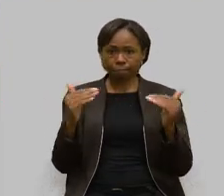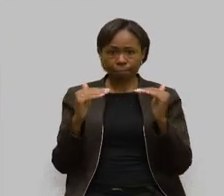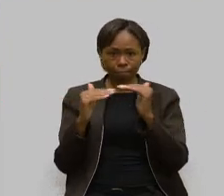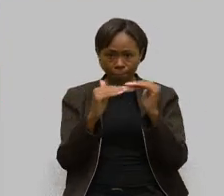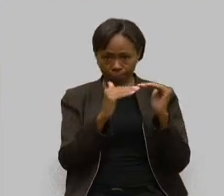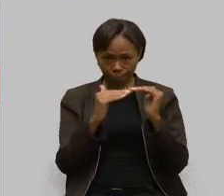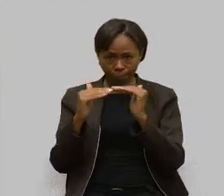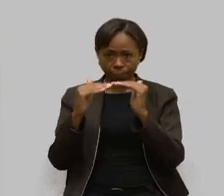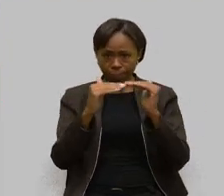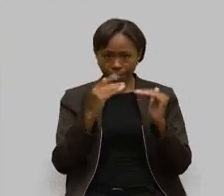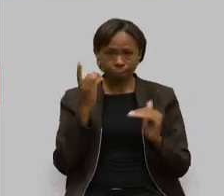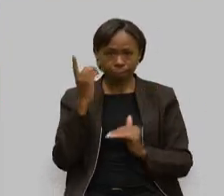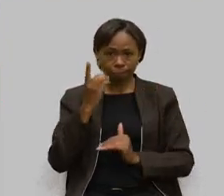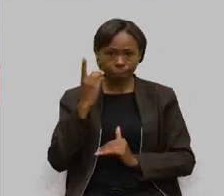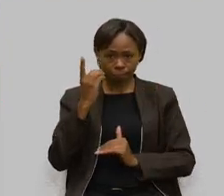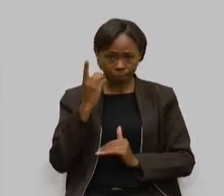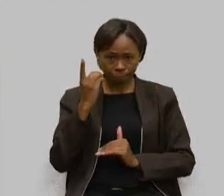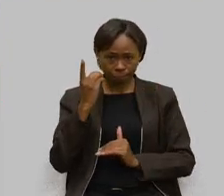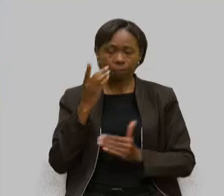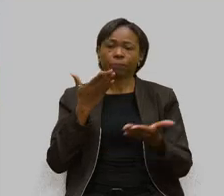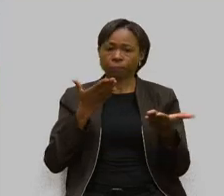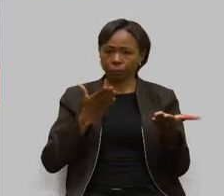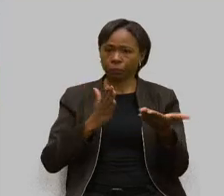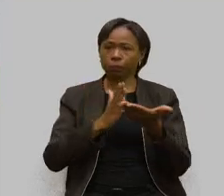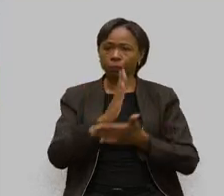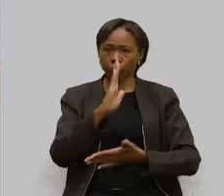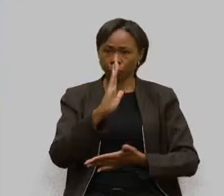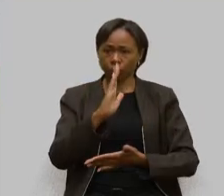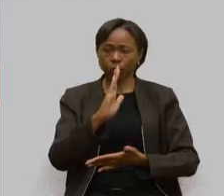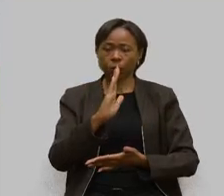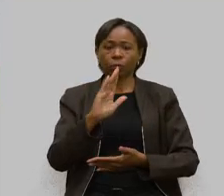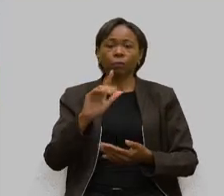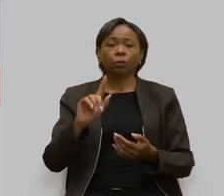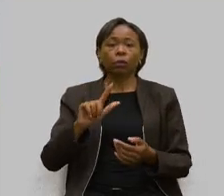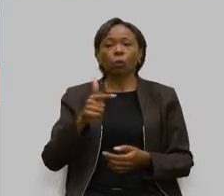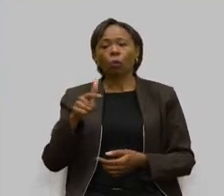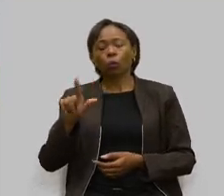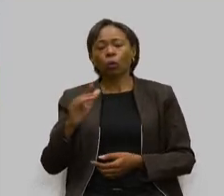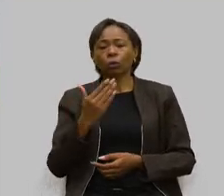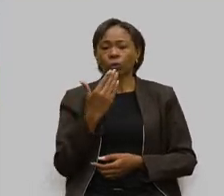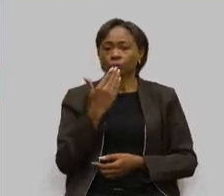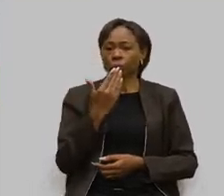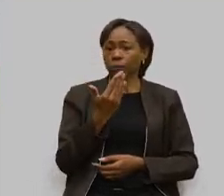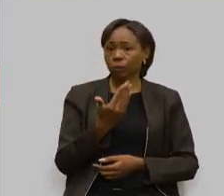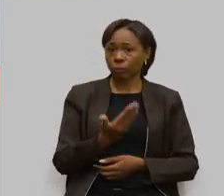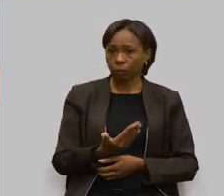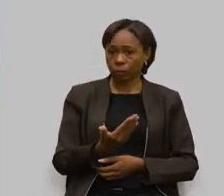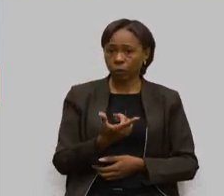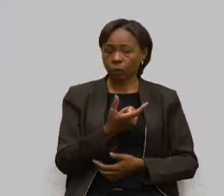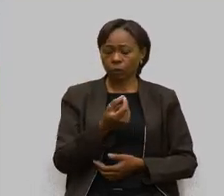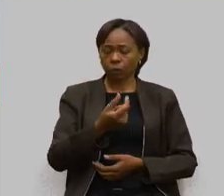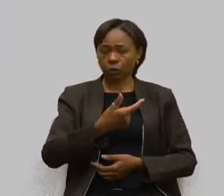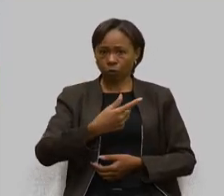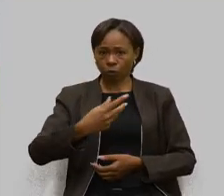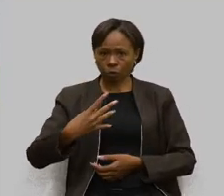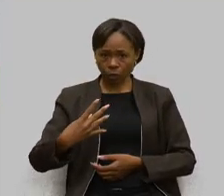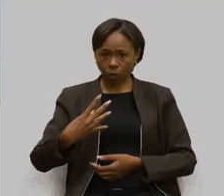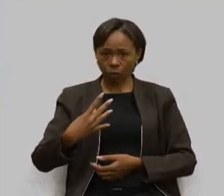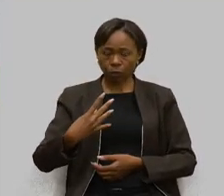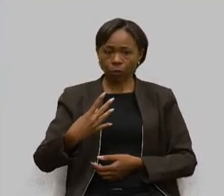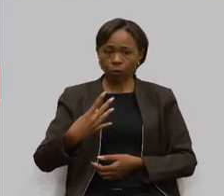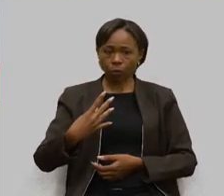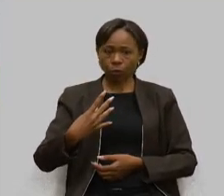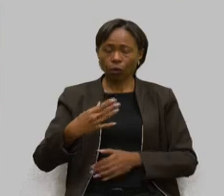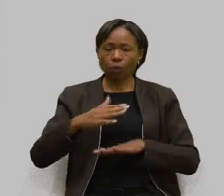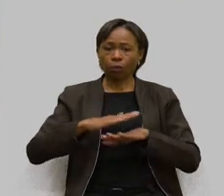como se encontram aprovado o requerimento requerimento número 6885 2024 em turno único de autoria da